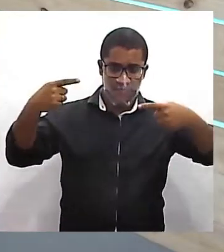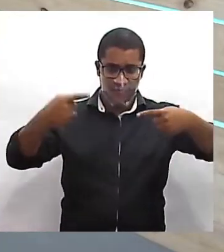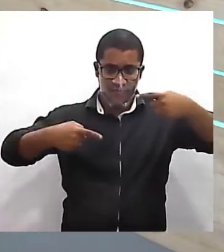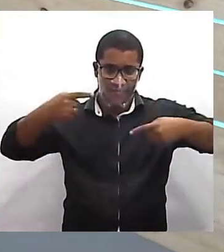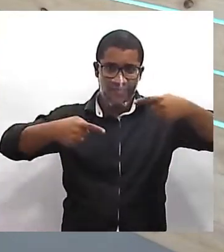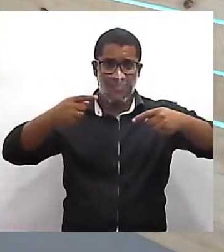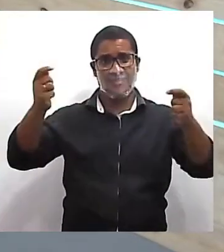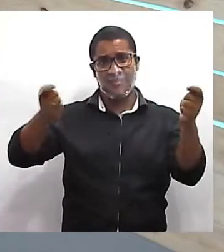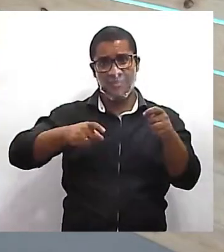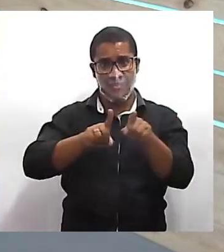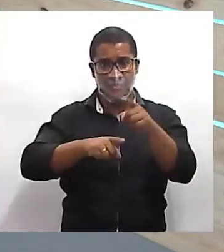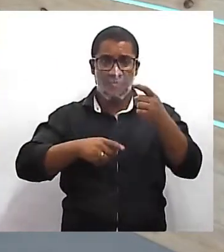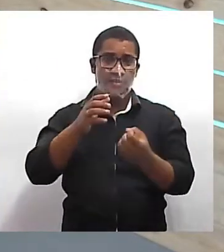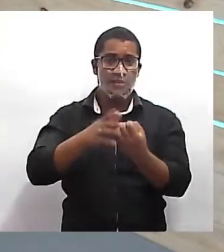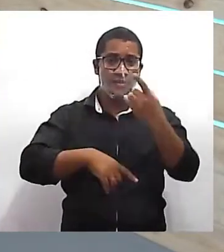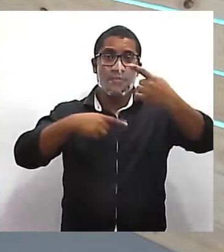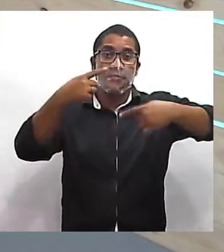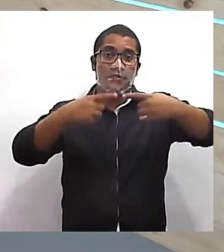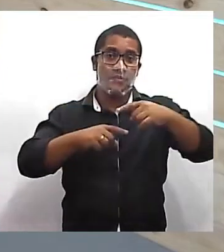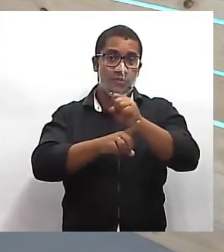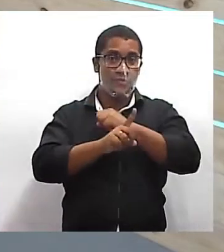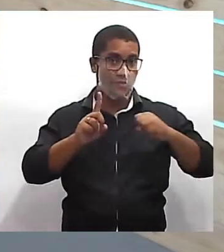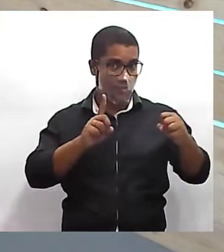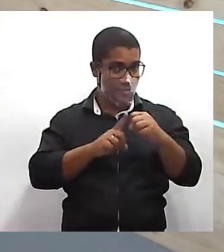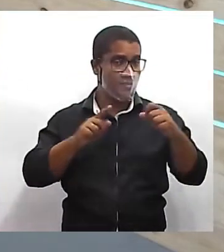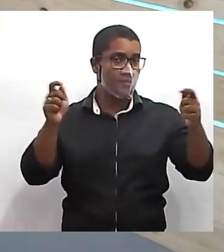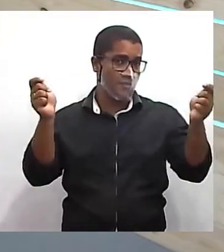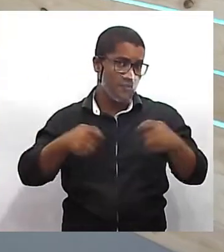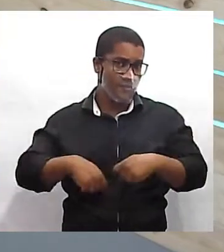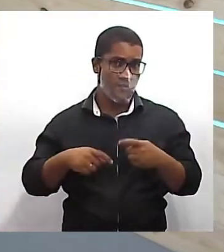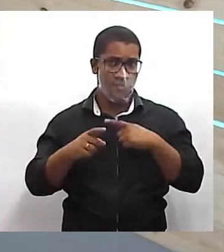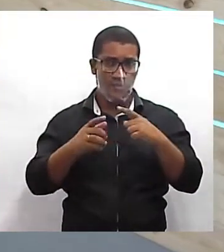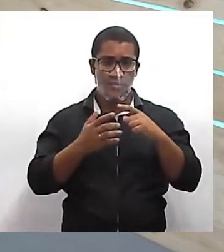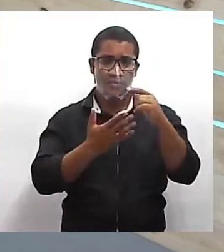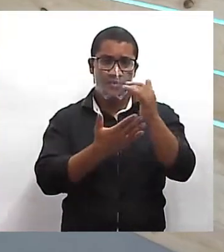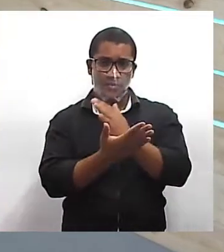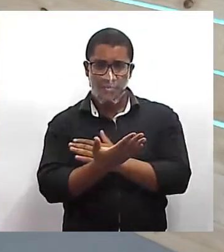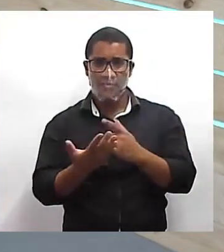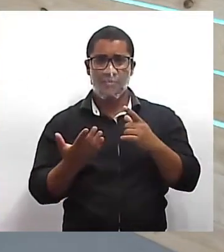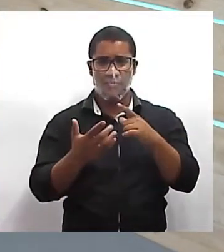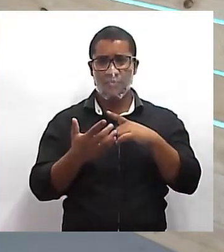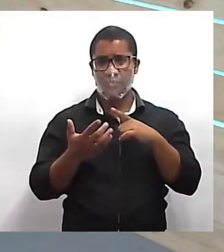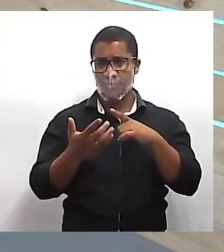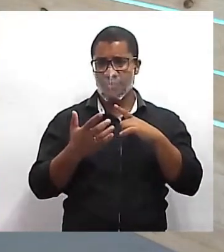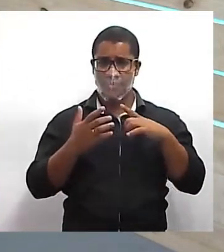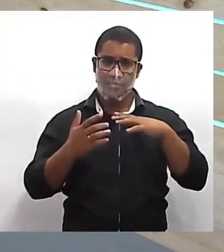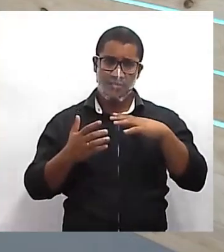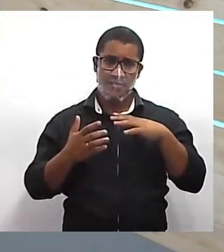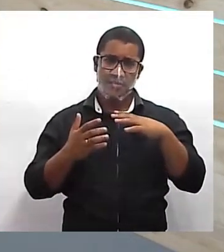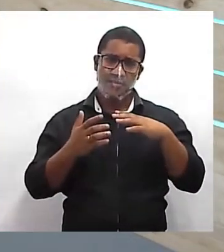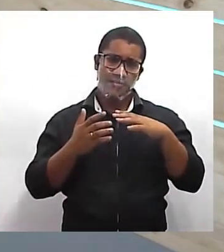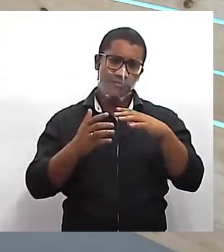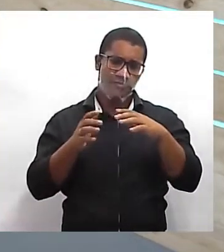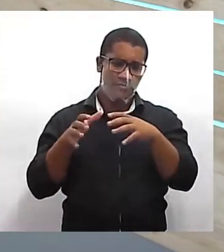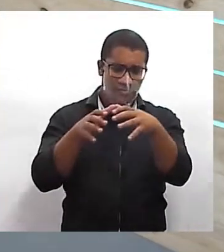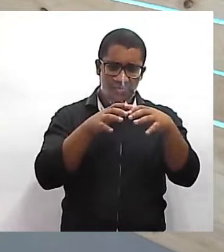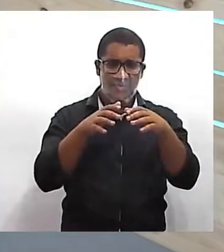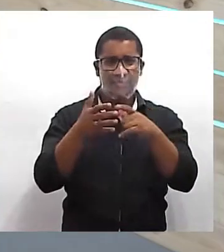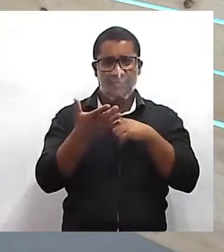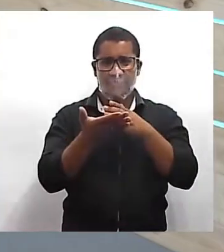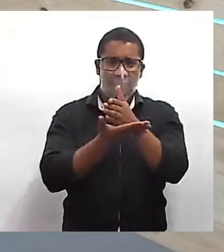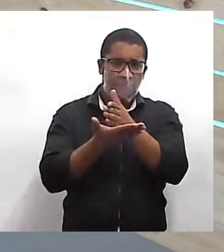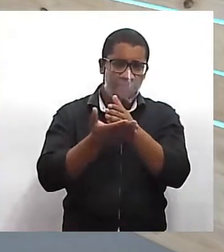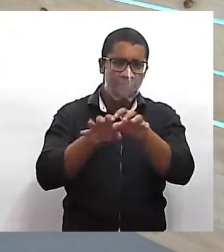com a construção de políticas de bem-estar social voltadas para diminuir o abismo social, étnico e econômico que nos divide